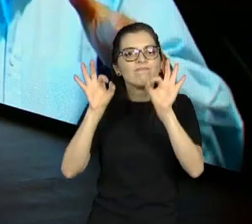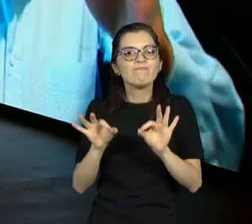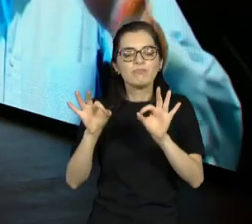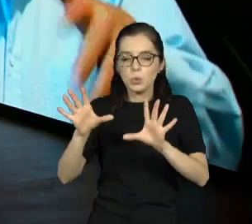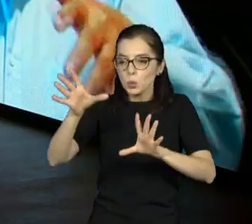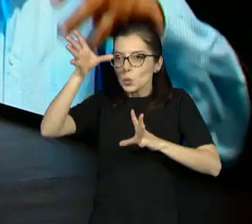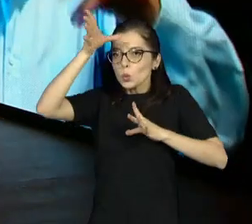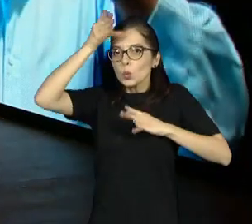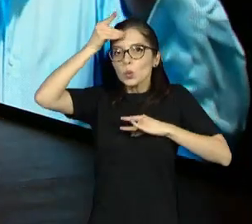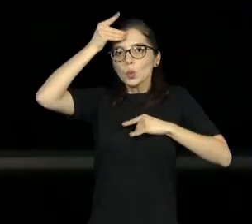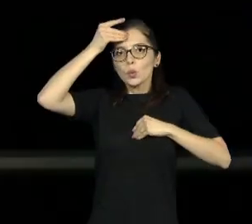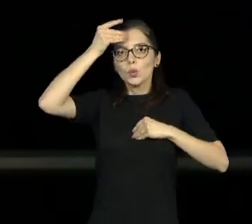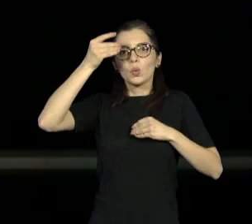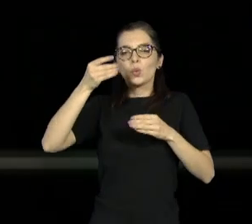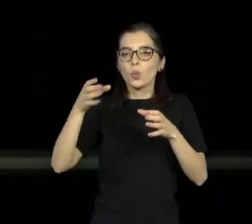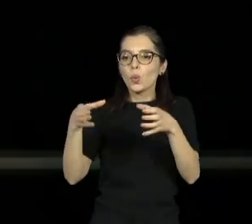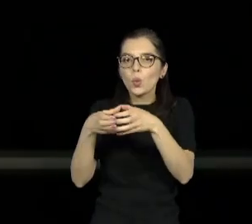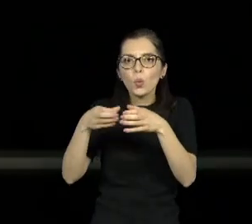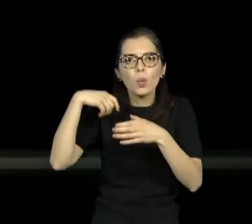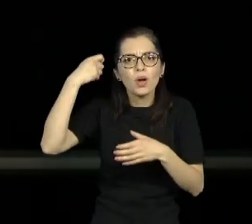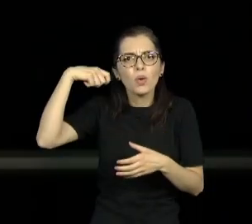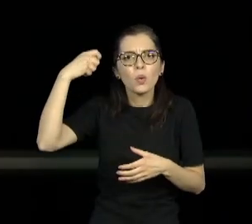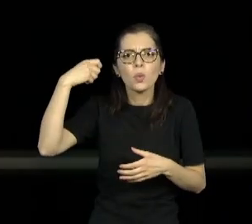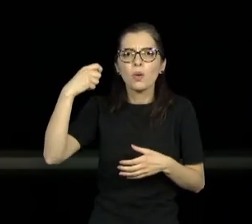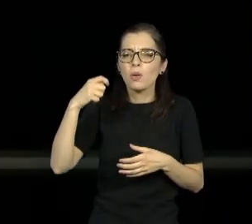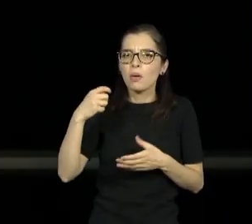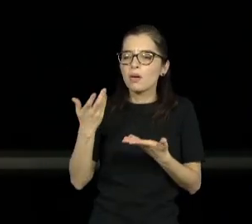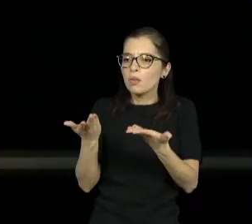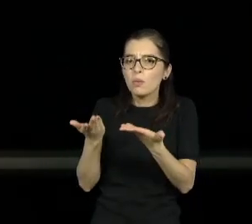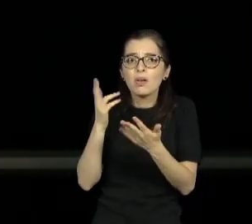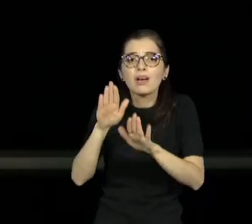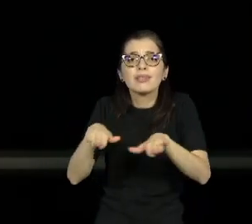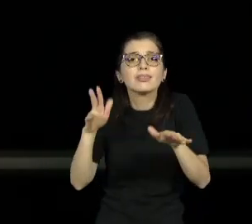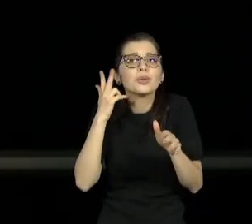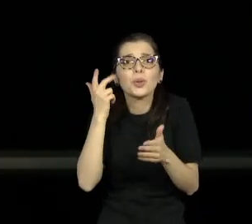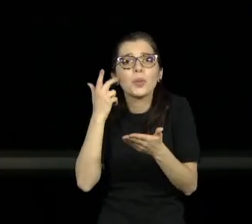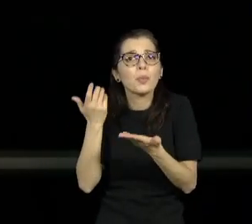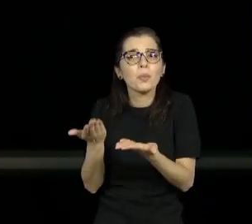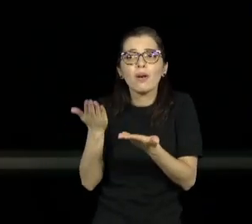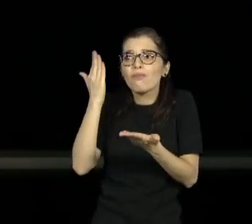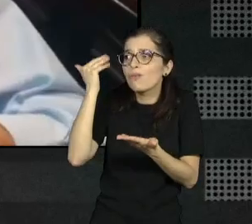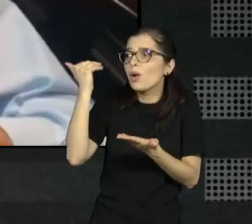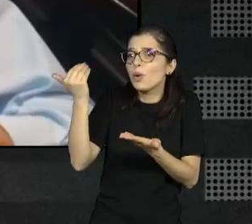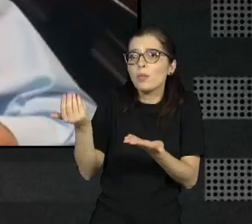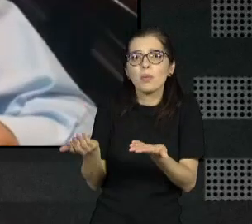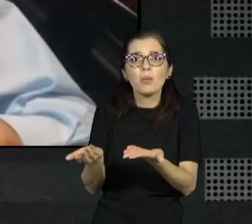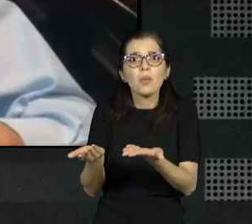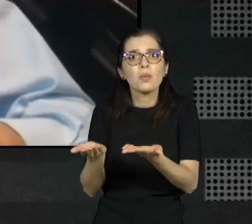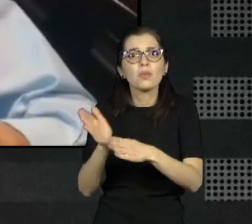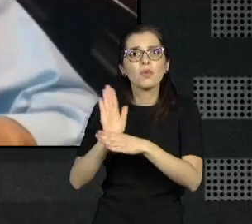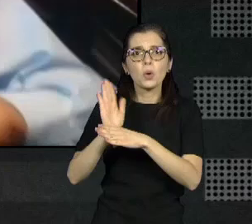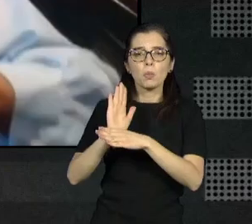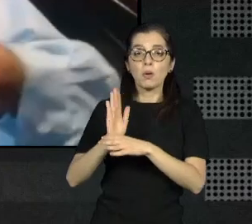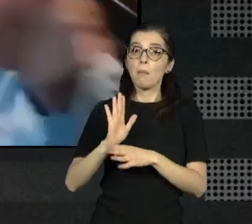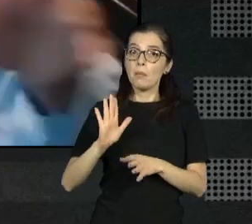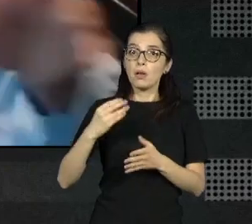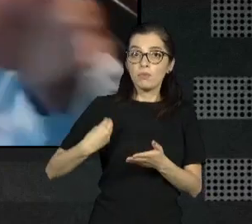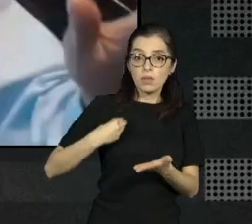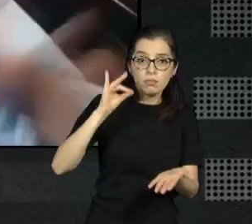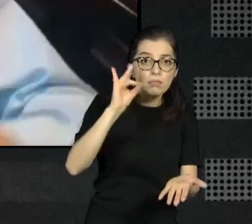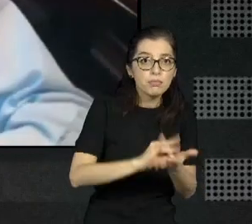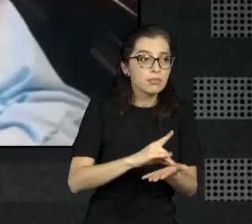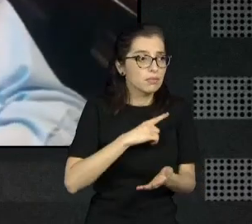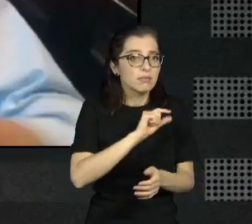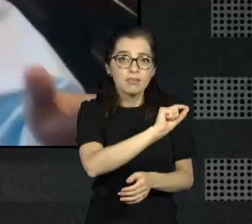a Turma da Mônica normal, viraram a Turma da Mônica de verdade, no cinema e na vida real, atual. Estão sempre